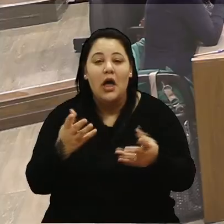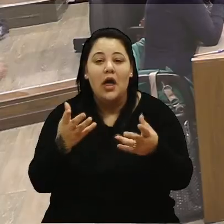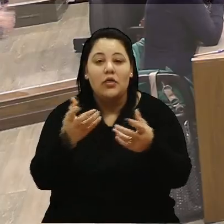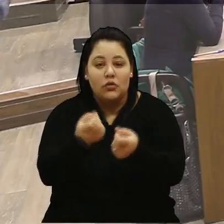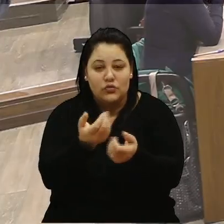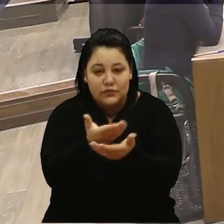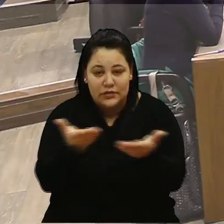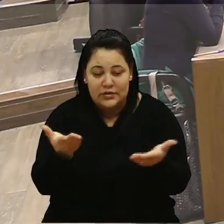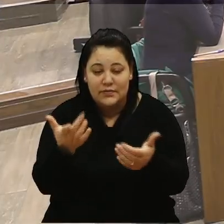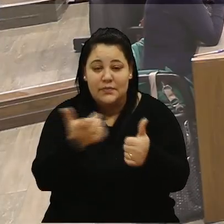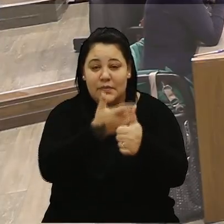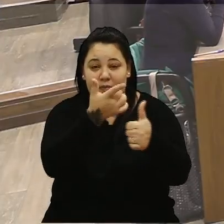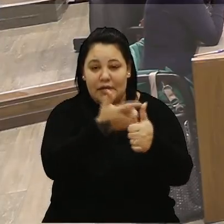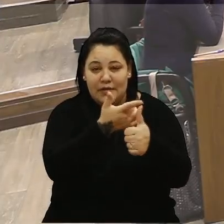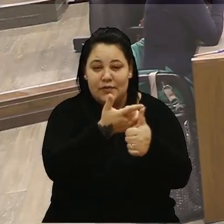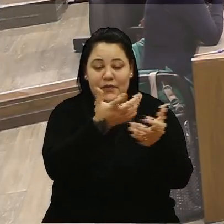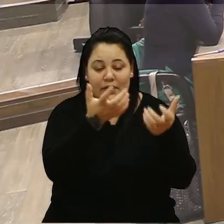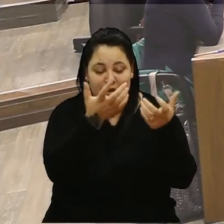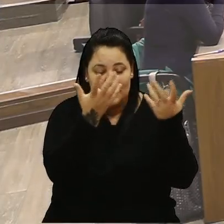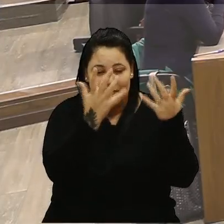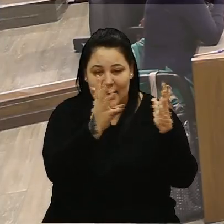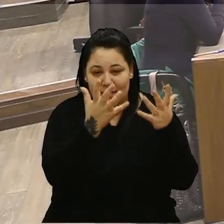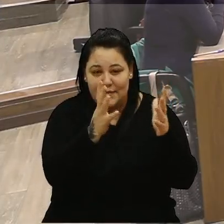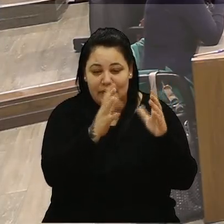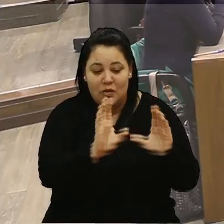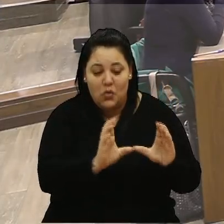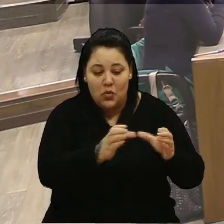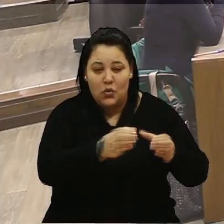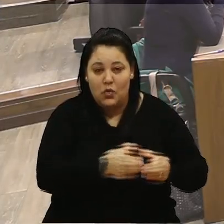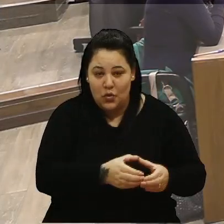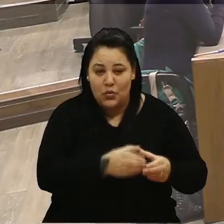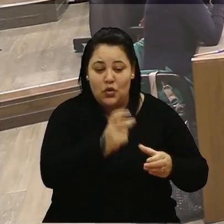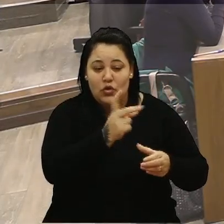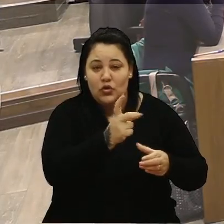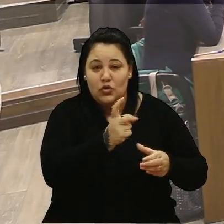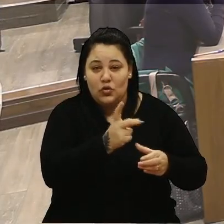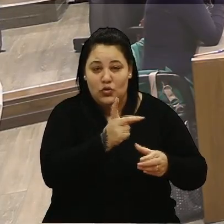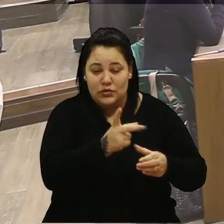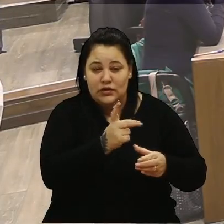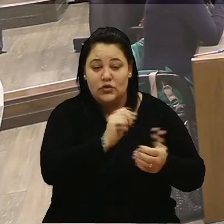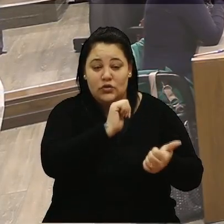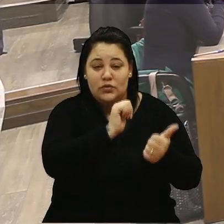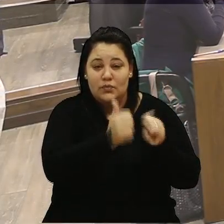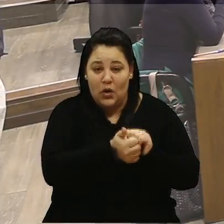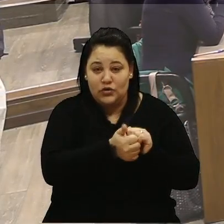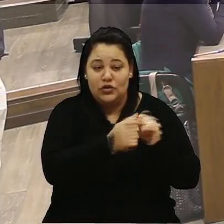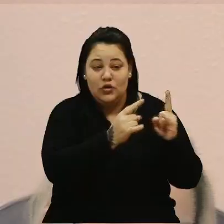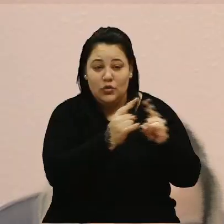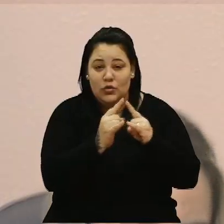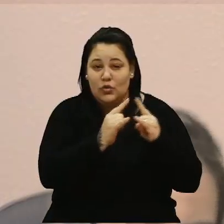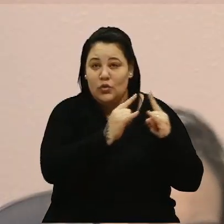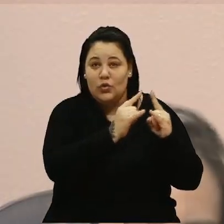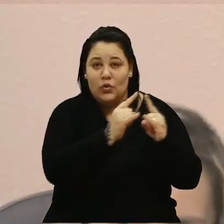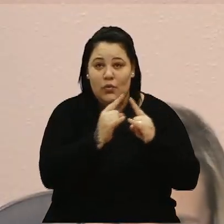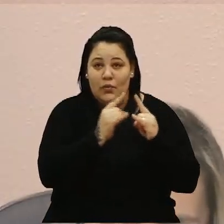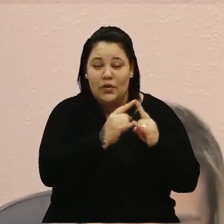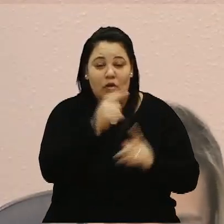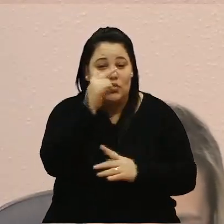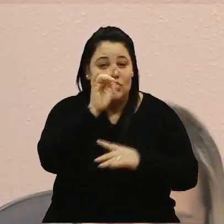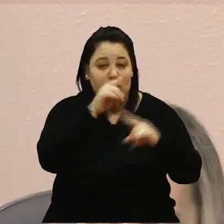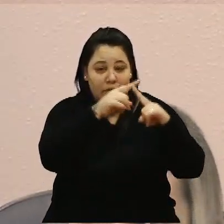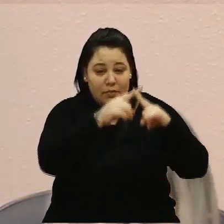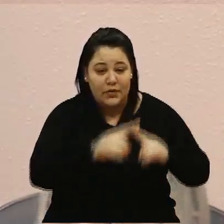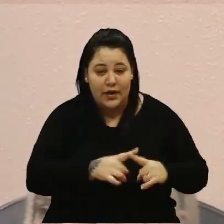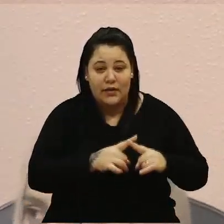voto de congratulações à equipe sub-12 do Esporte Clube Marítimo pelo vice-campeonato conquistado na Copa Serrana, no